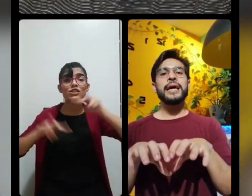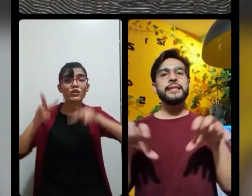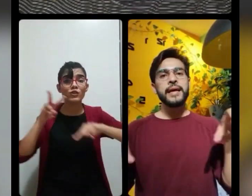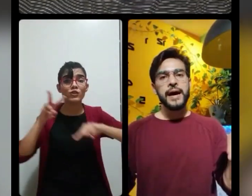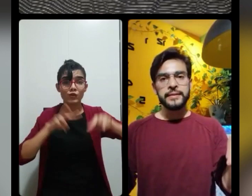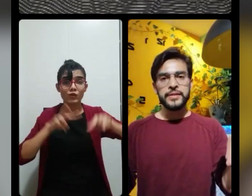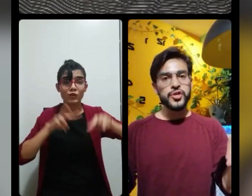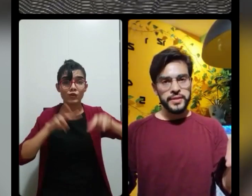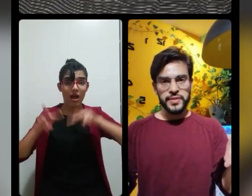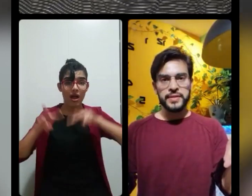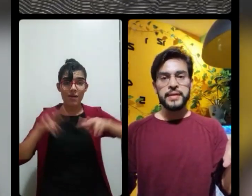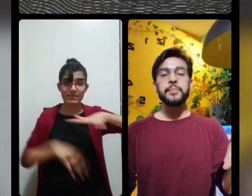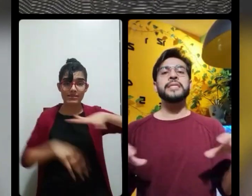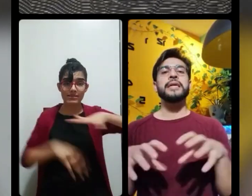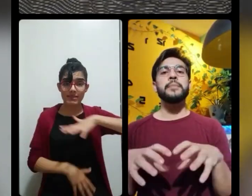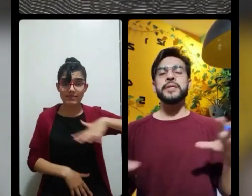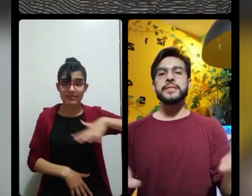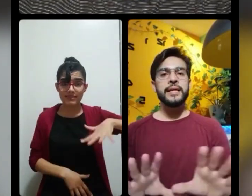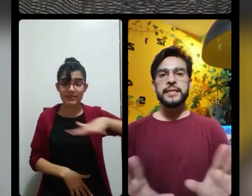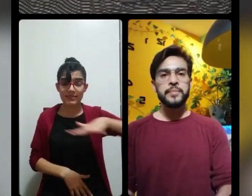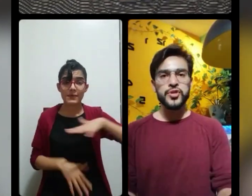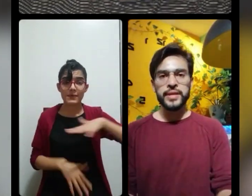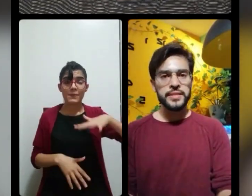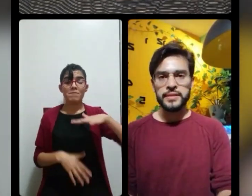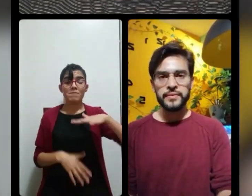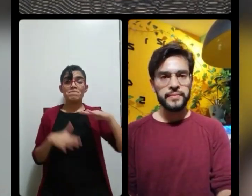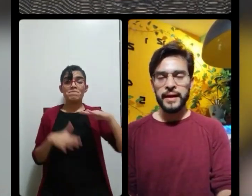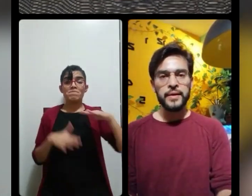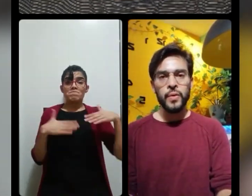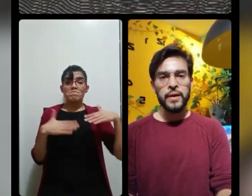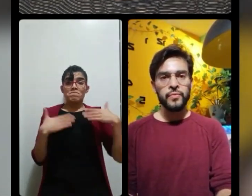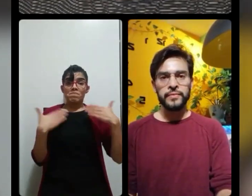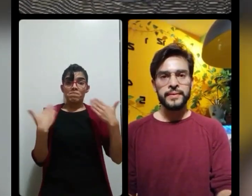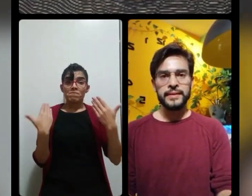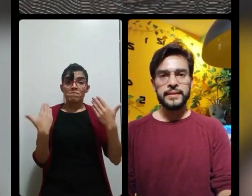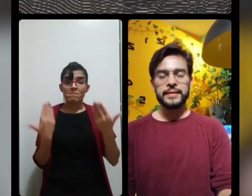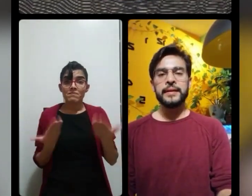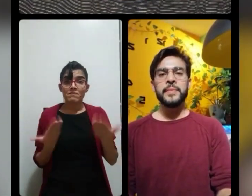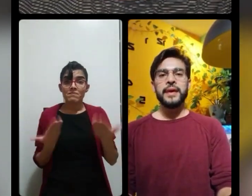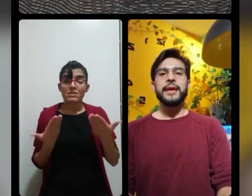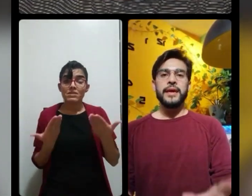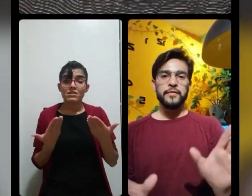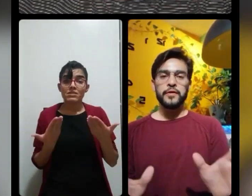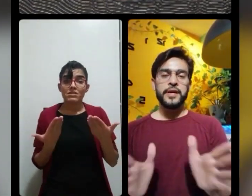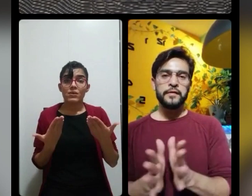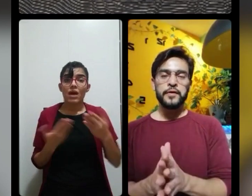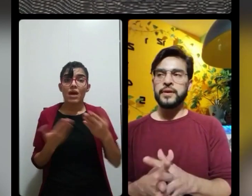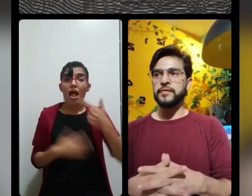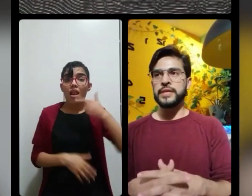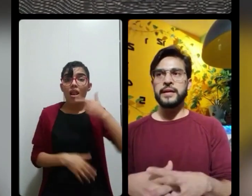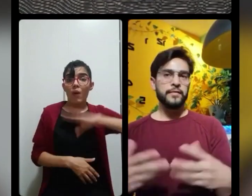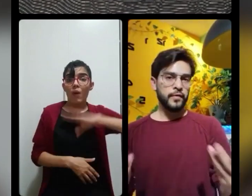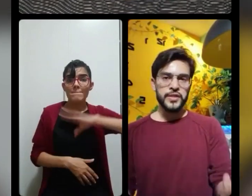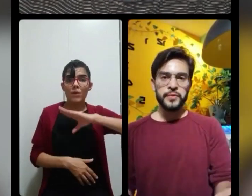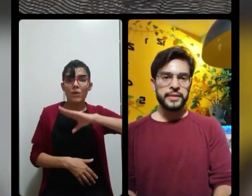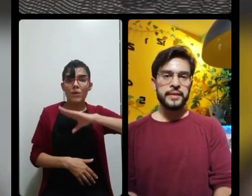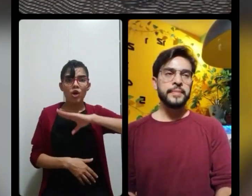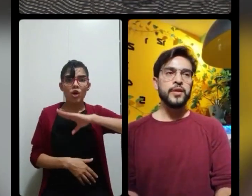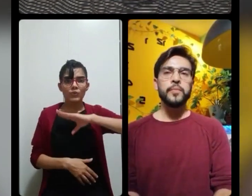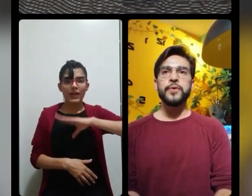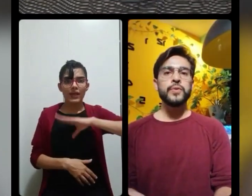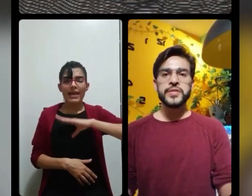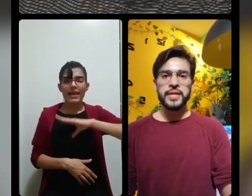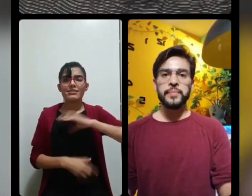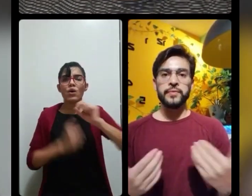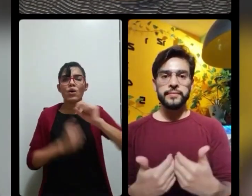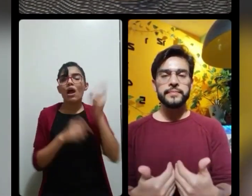a modalidade distancia, mas a capacidade de abstração é igual. É igual. Né? Eu vou responder.